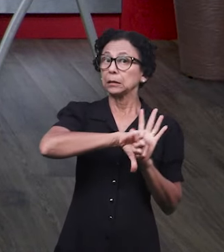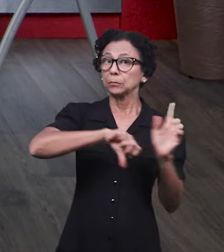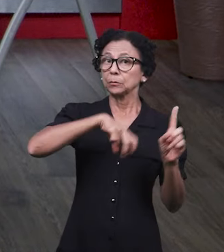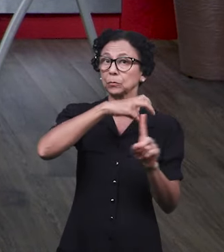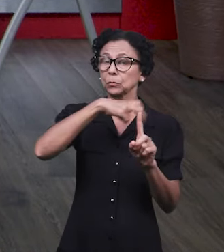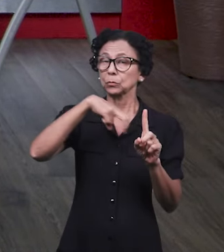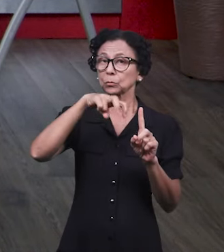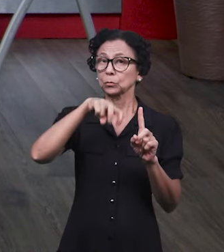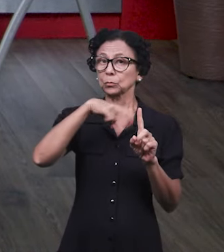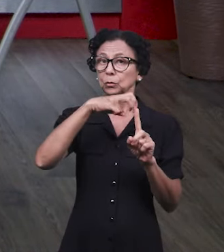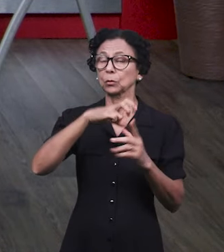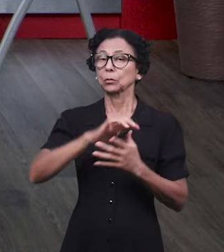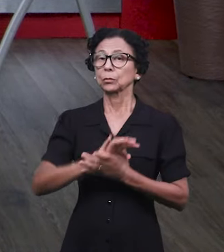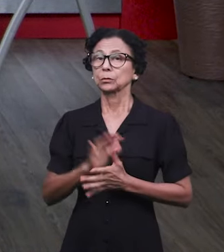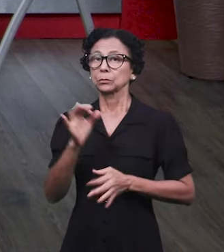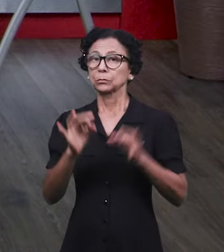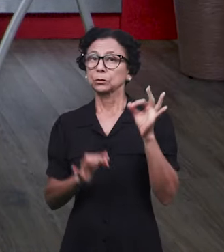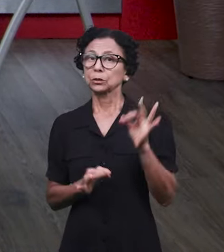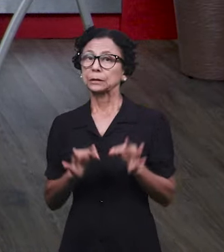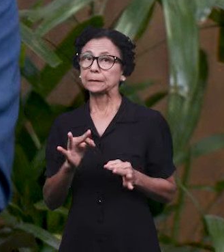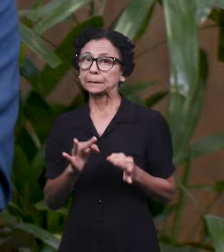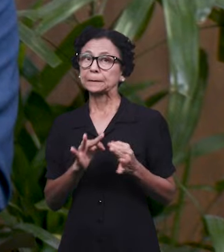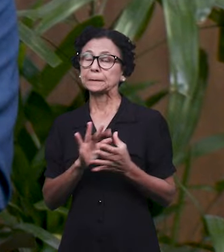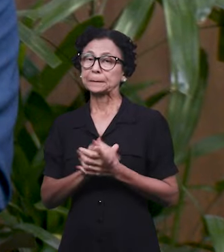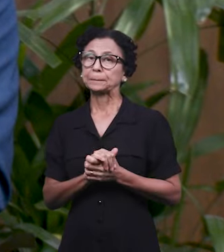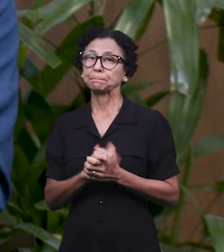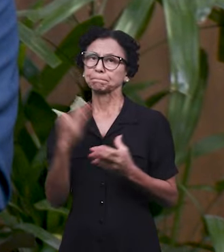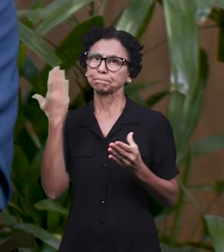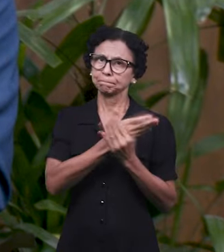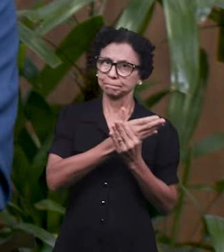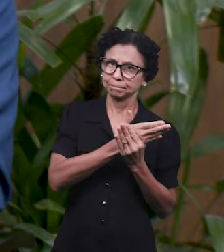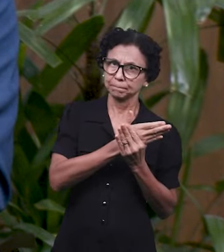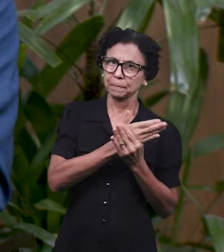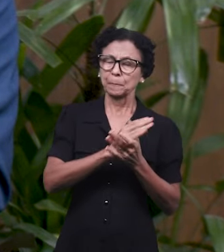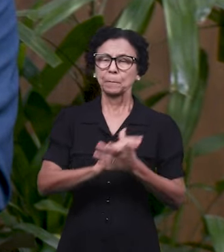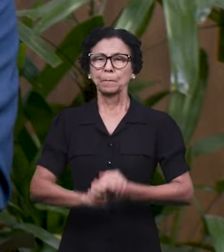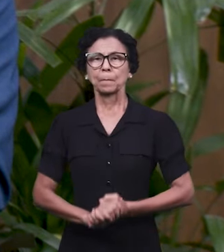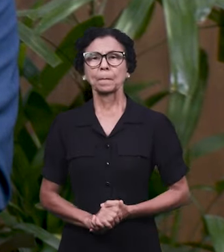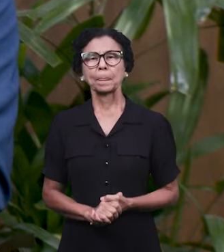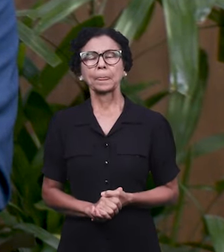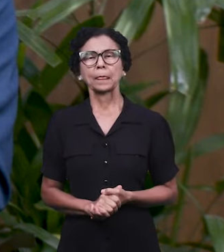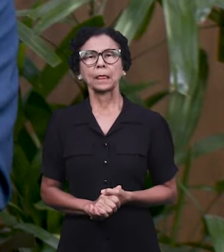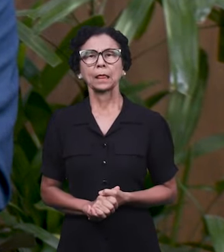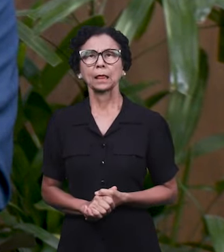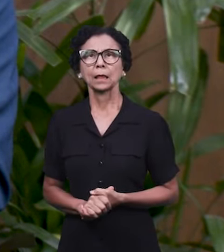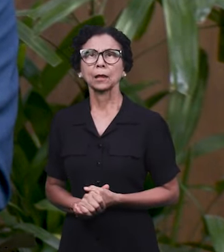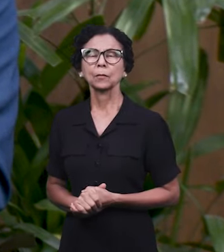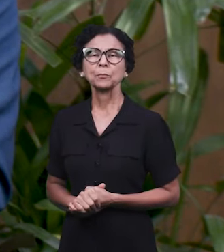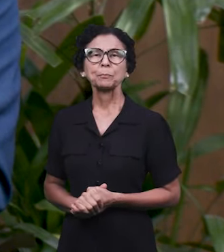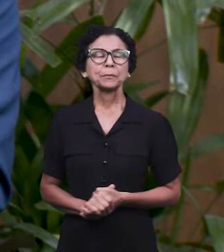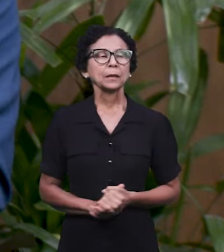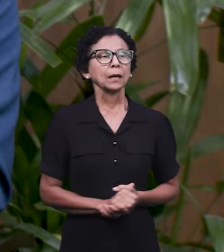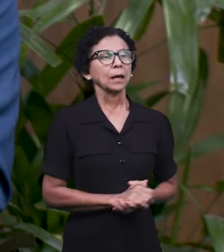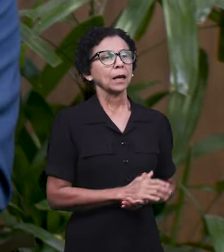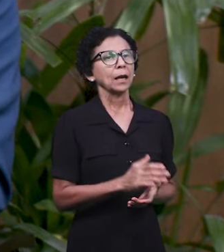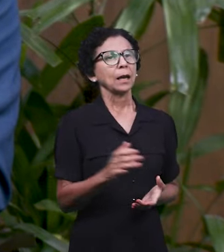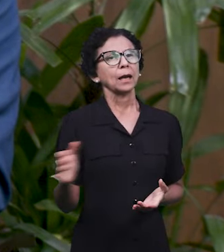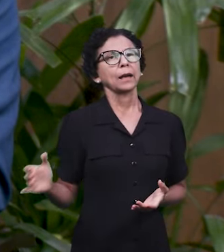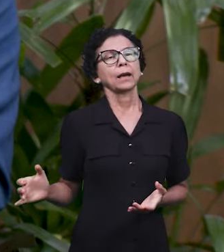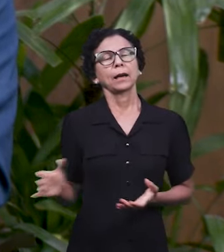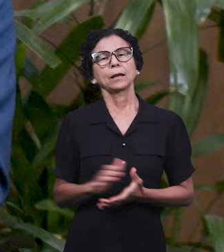penal perfeito D Luana como que se aplica hoje e a questão da liberdade de expressão né Nós temos